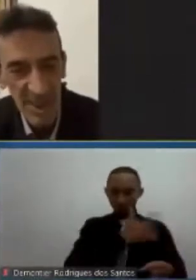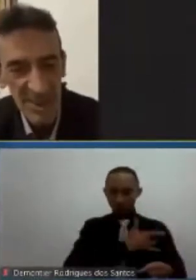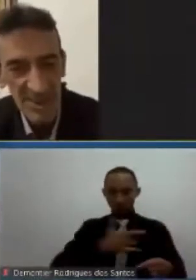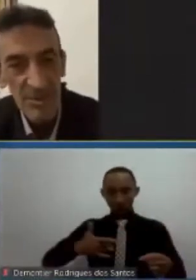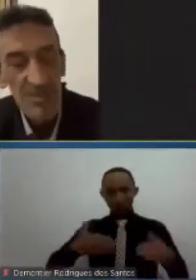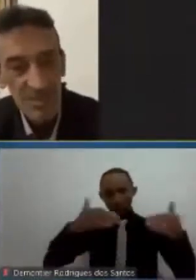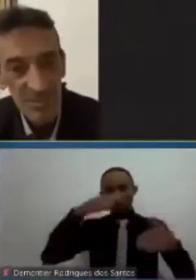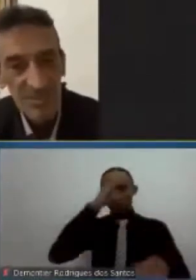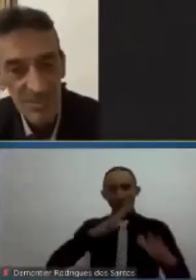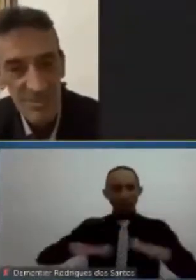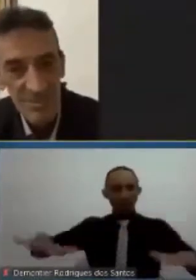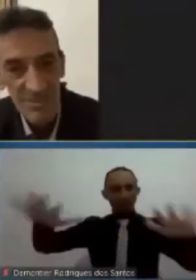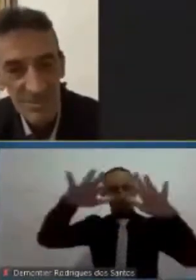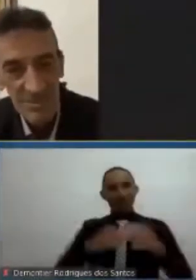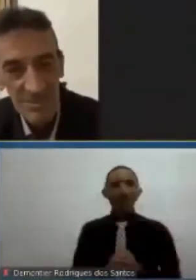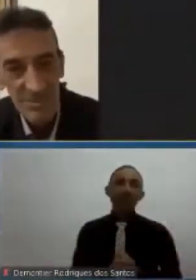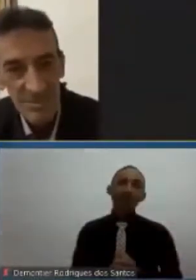pública no Brasil.